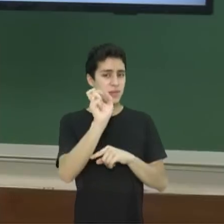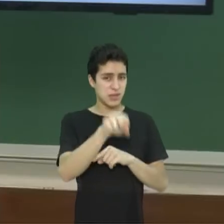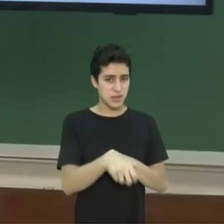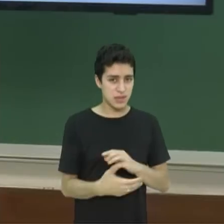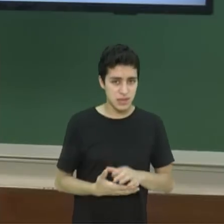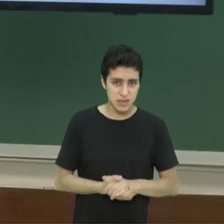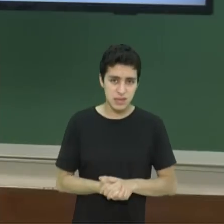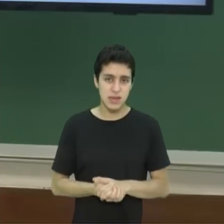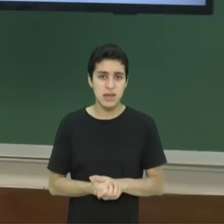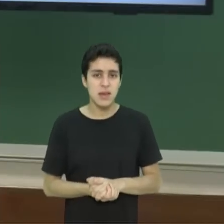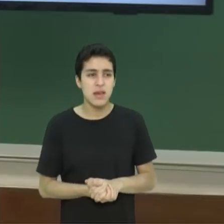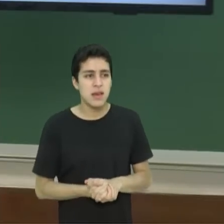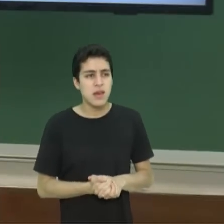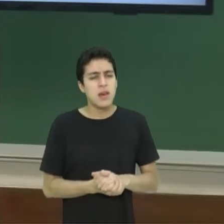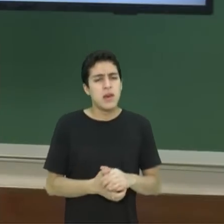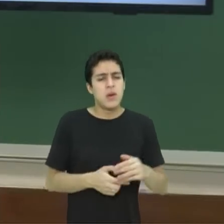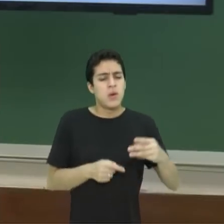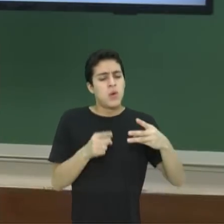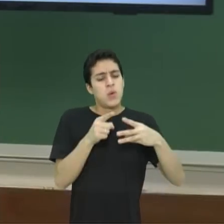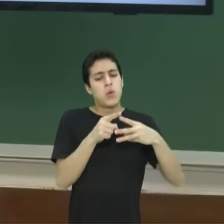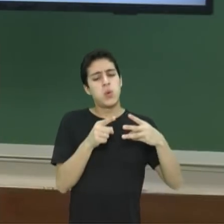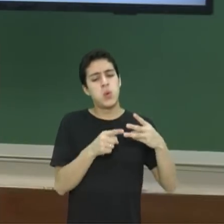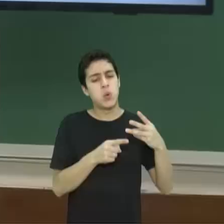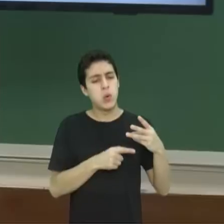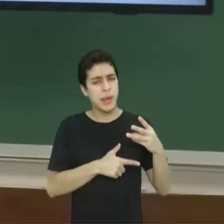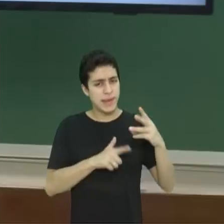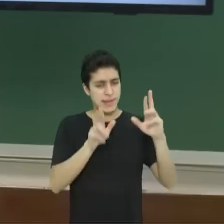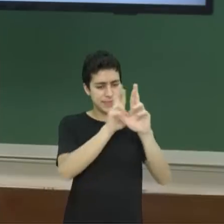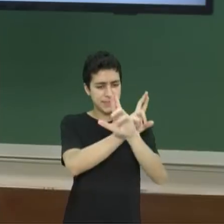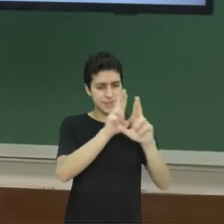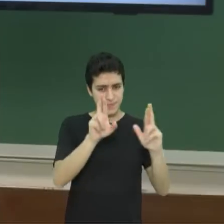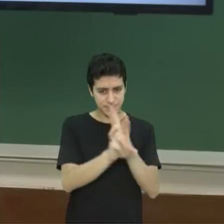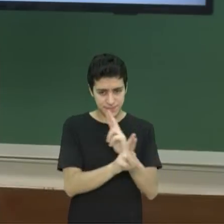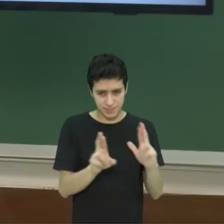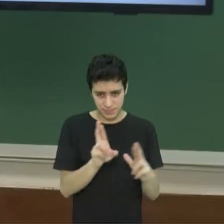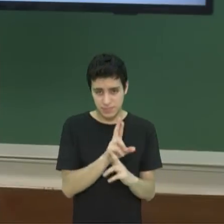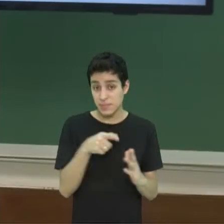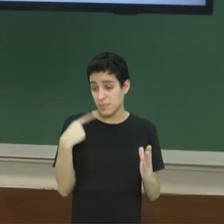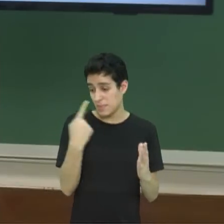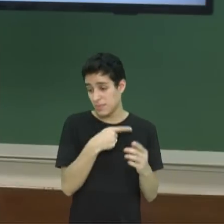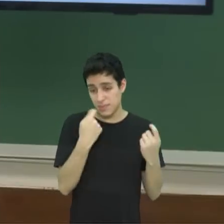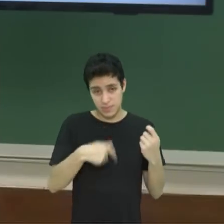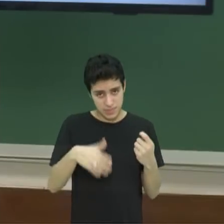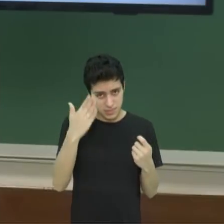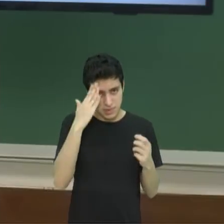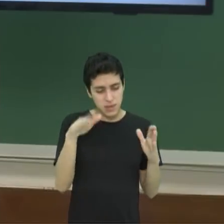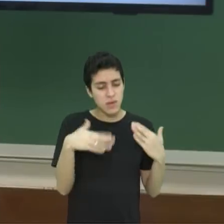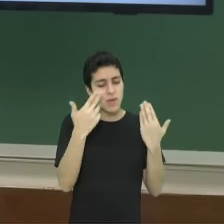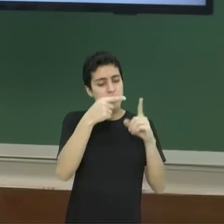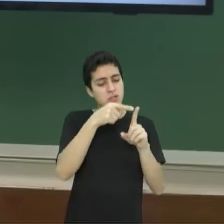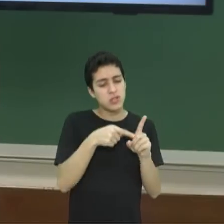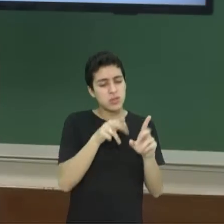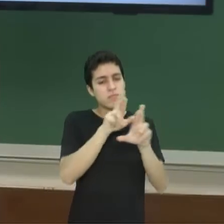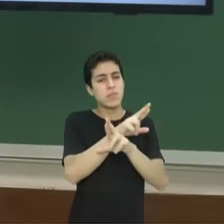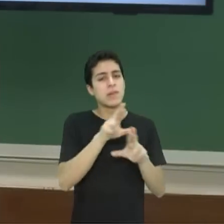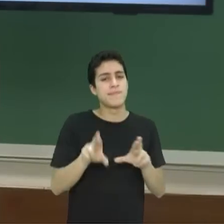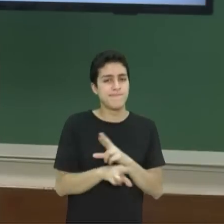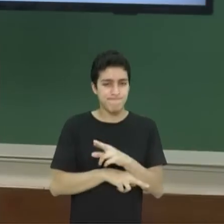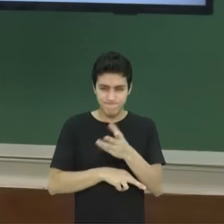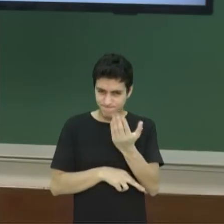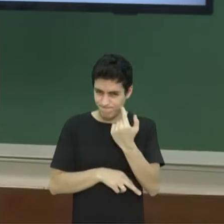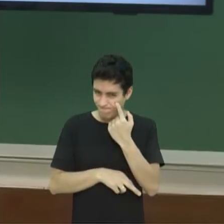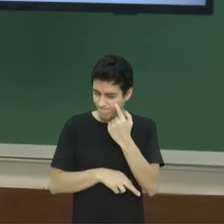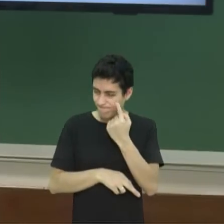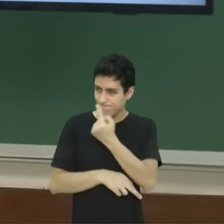Essas três partes, a 1, a 2 e a 3, têm um relacionamento. A gente precisa saber que tipo de relacionamento que é. Vamos